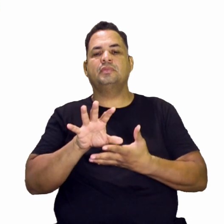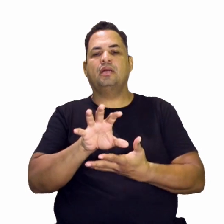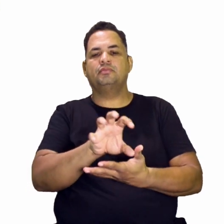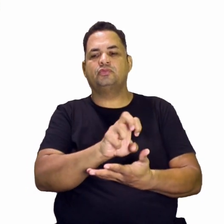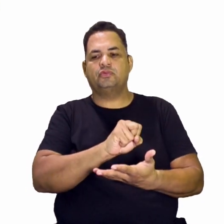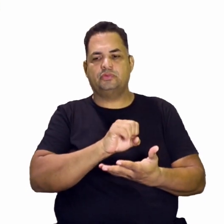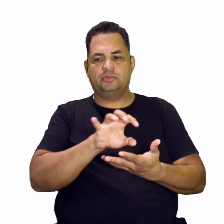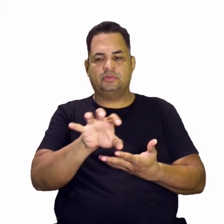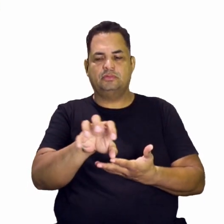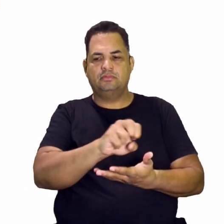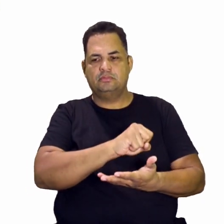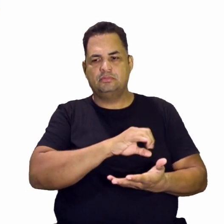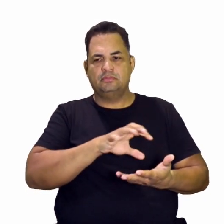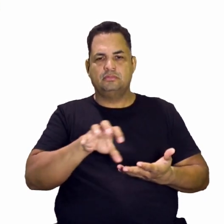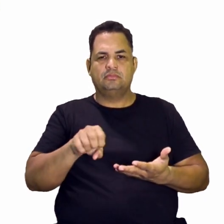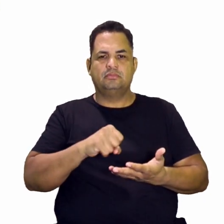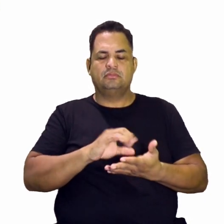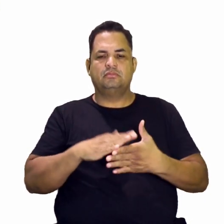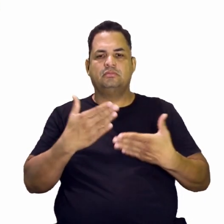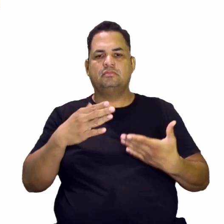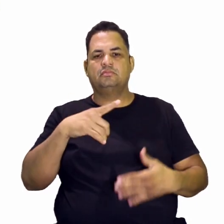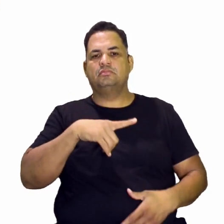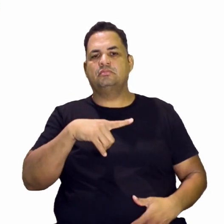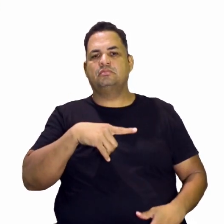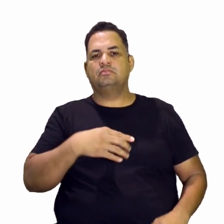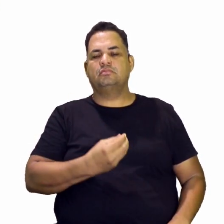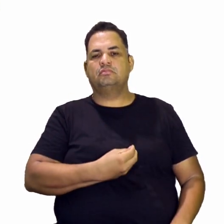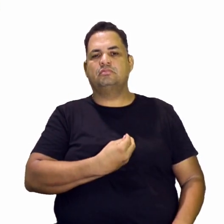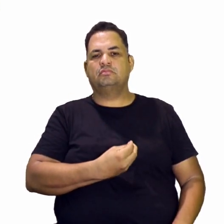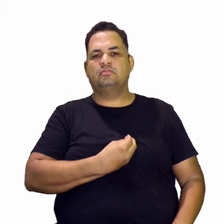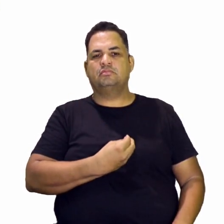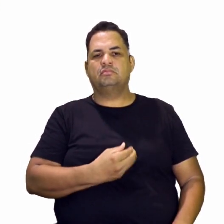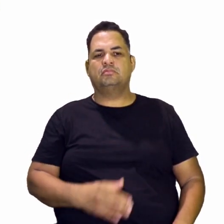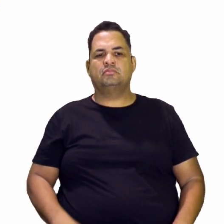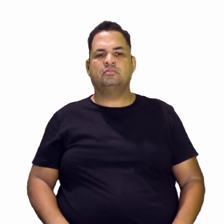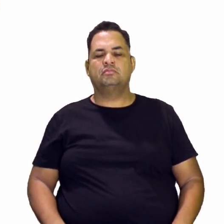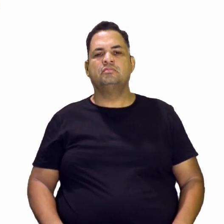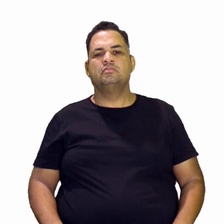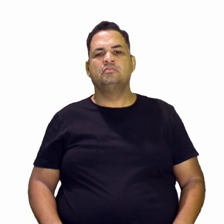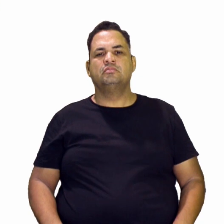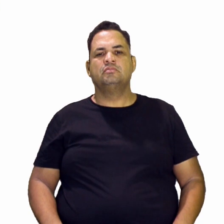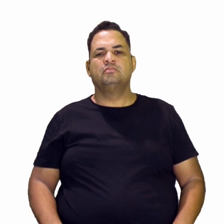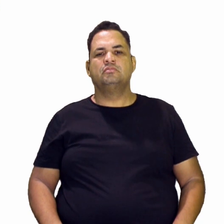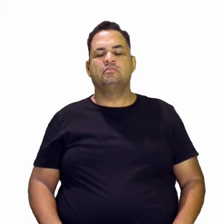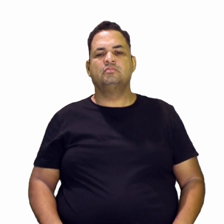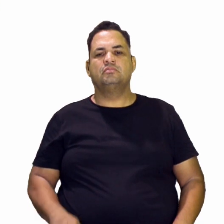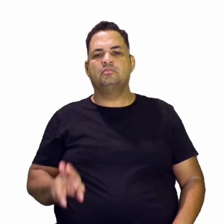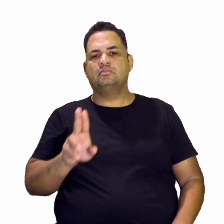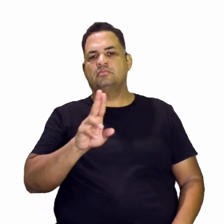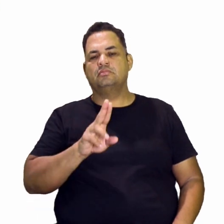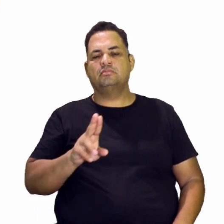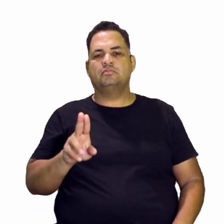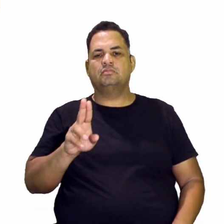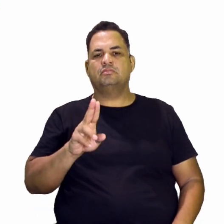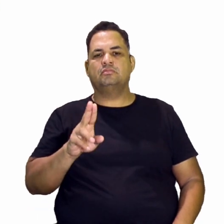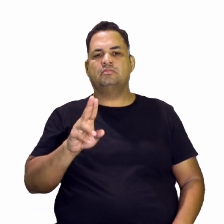absorção. São os únicos seres vivos heterótrofos por absorção através